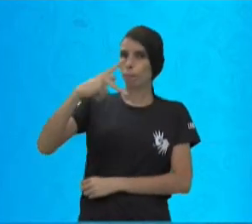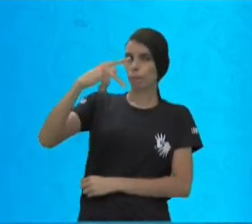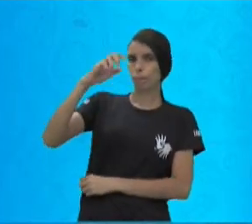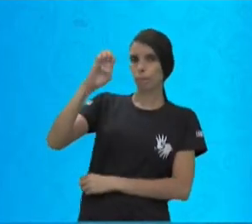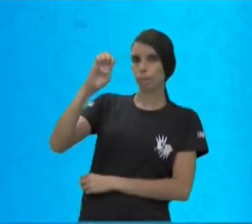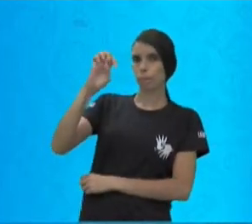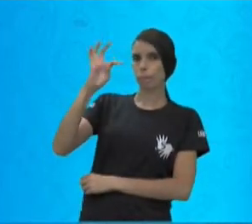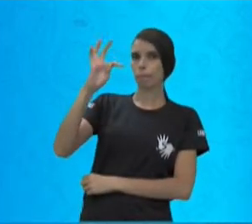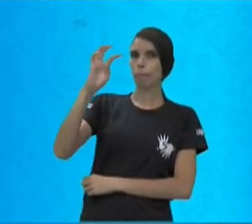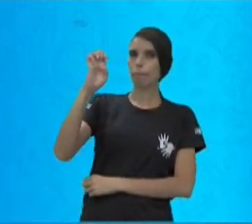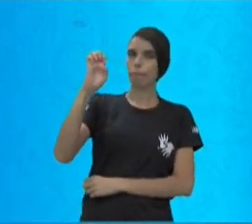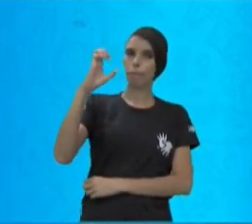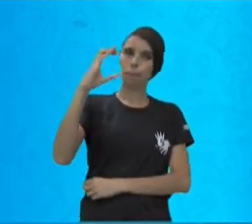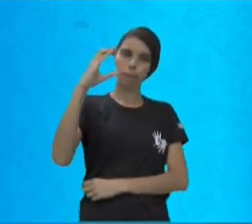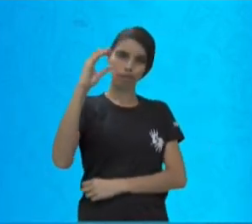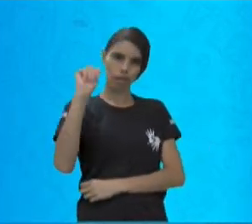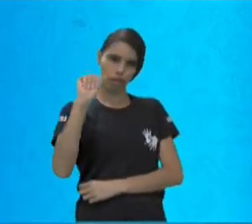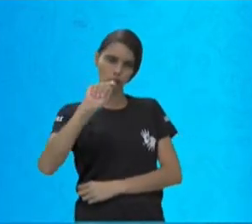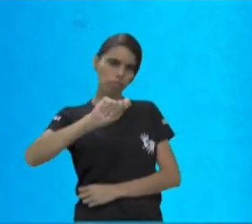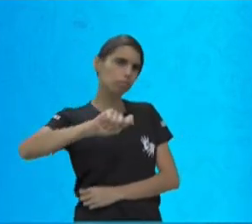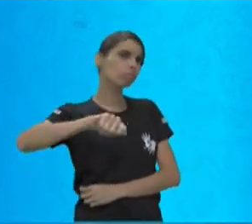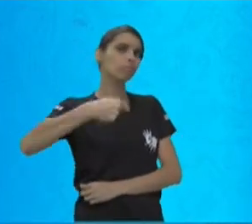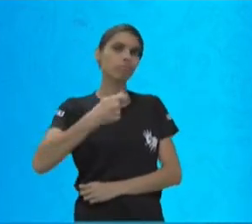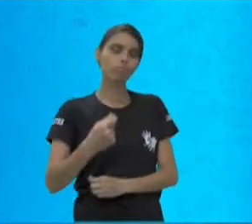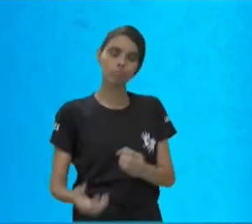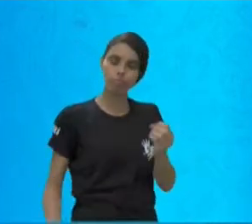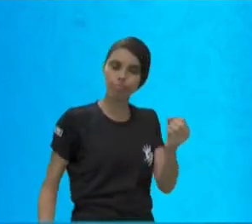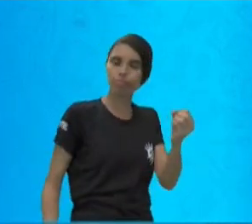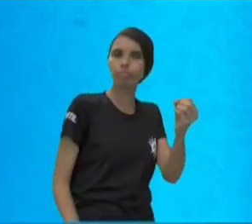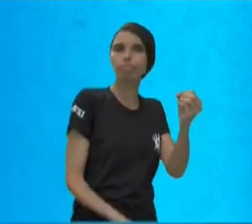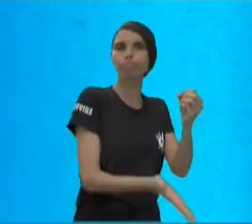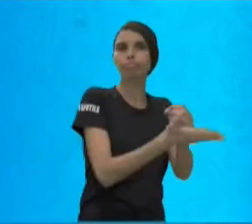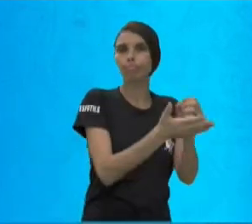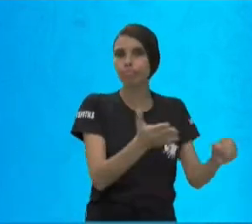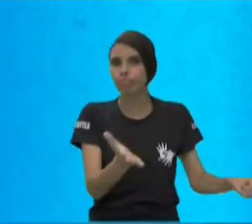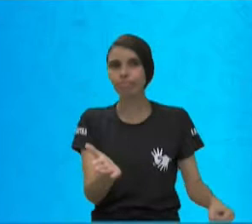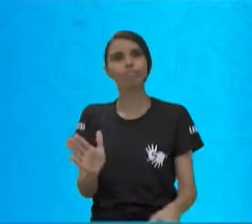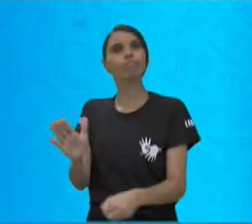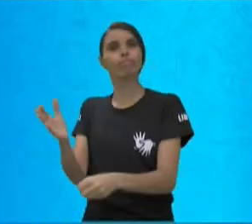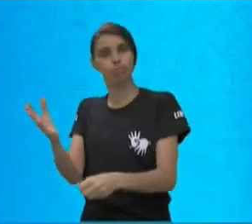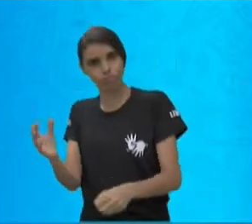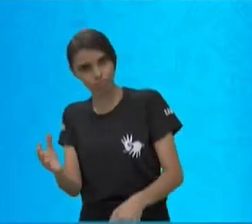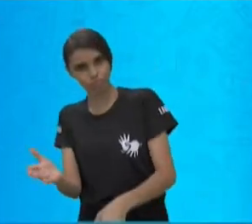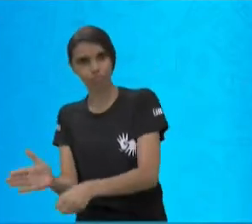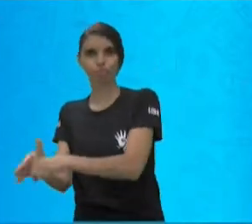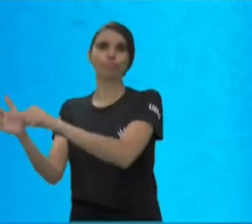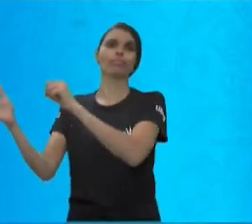vamos conhecer a história da peteca e no final nós vamos praticar